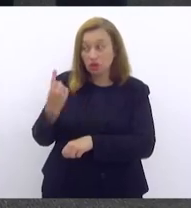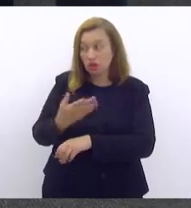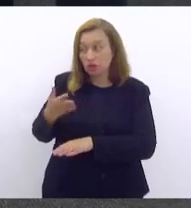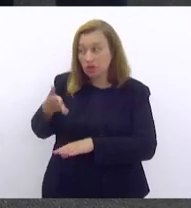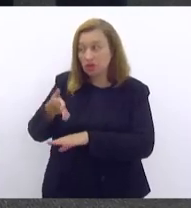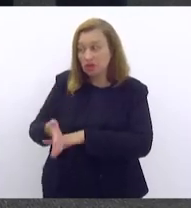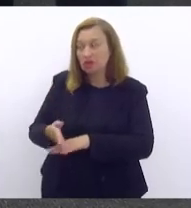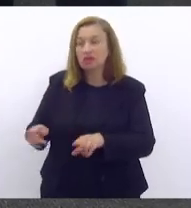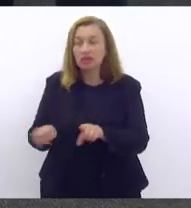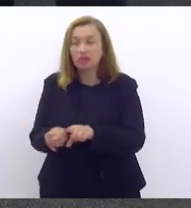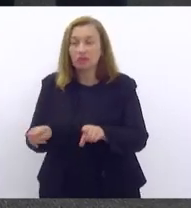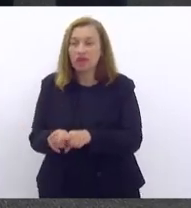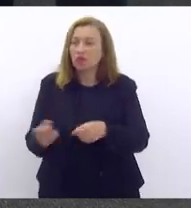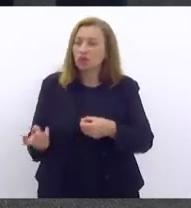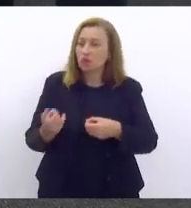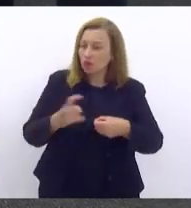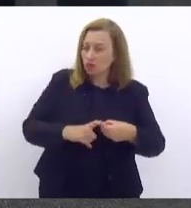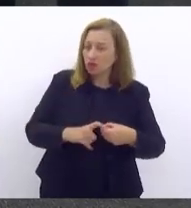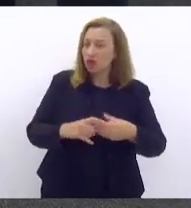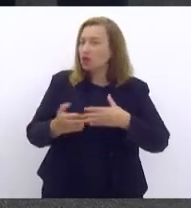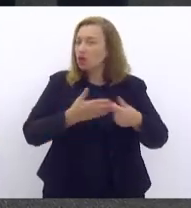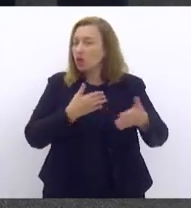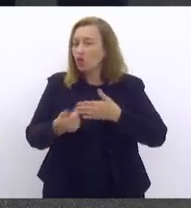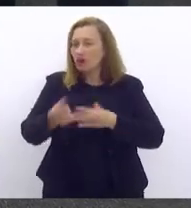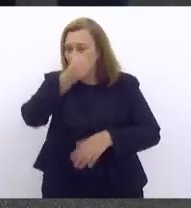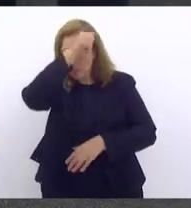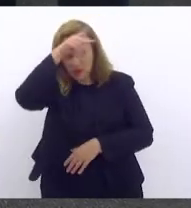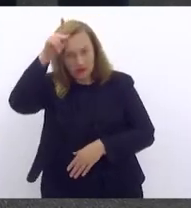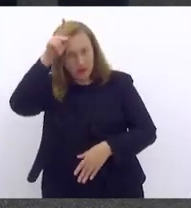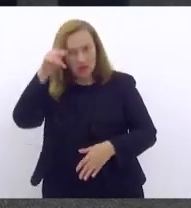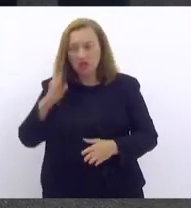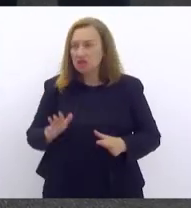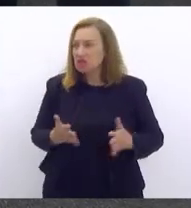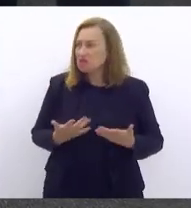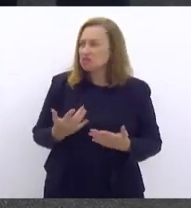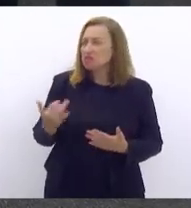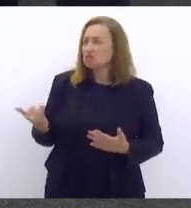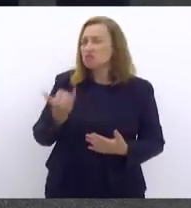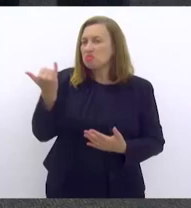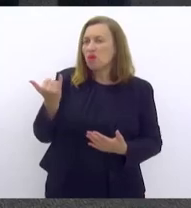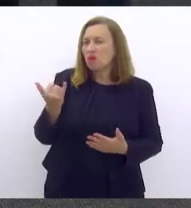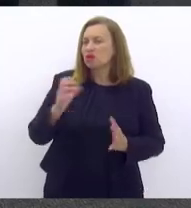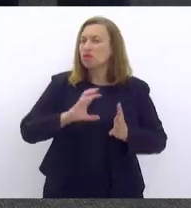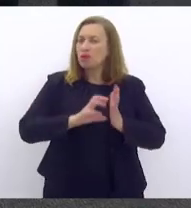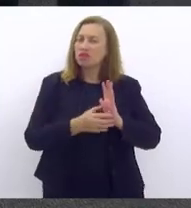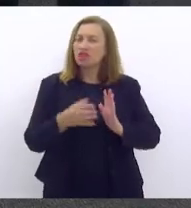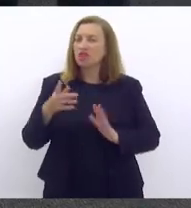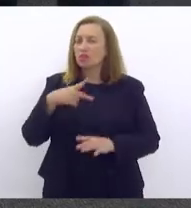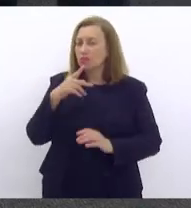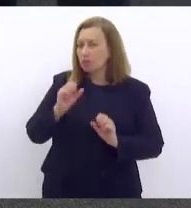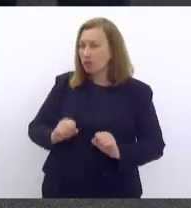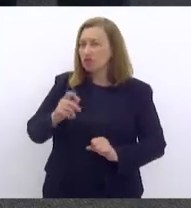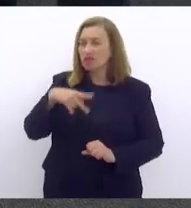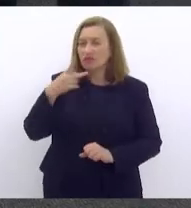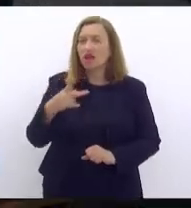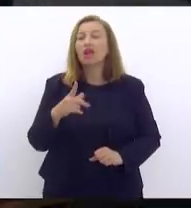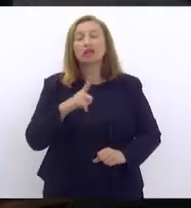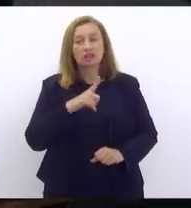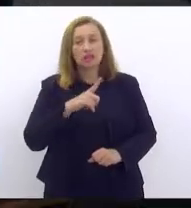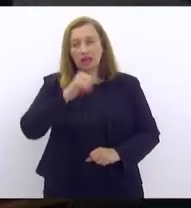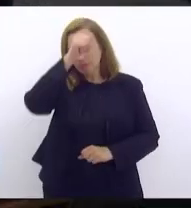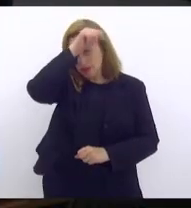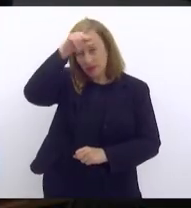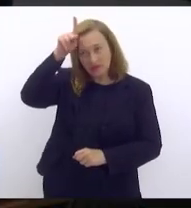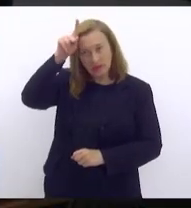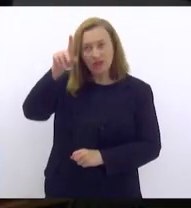convênio também, e vamos para dentro de qualquer prefeito, seja de que partido for, porque é importante que se diga. Há prefeitos como o prefeito